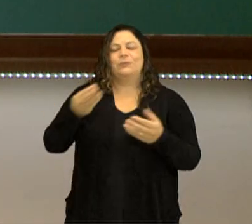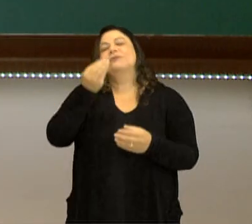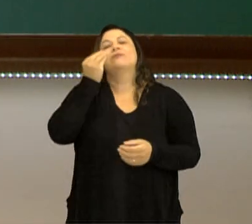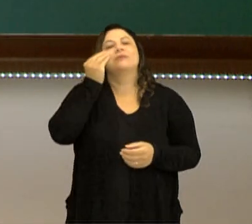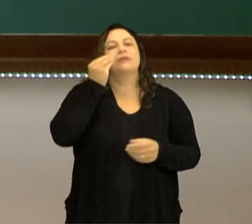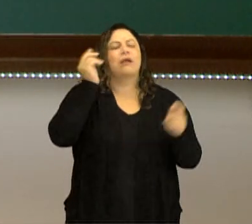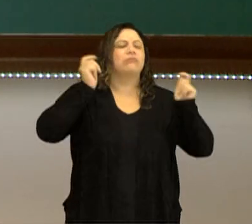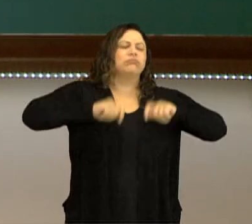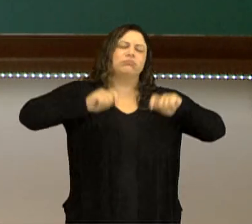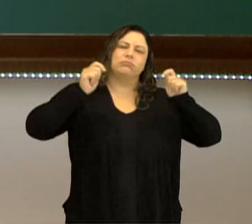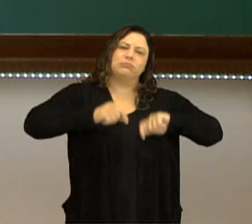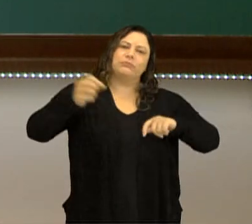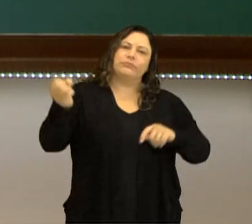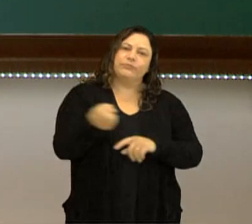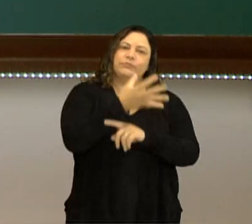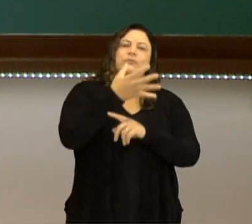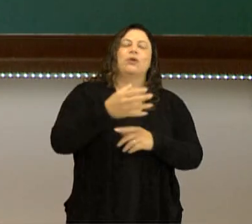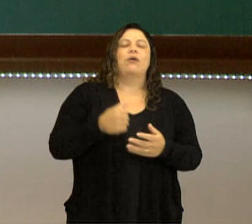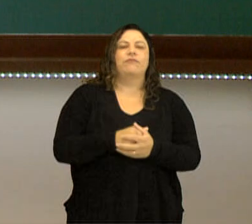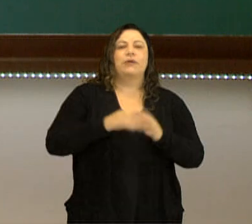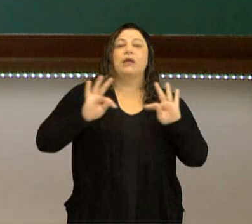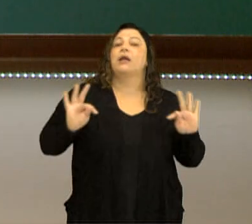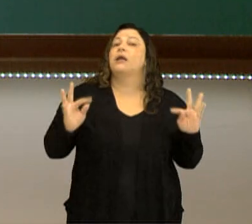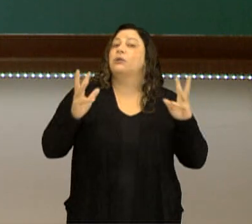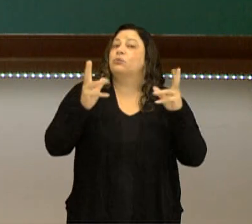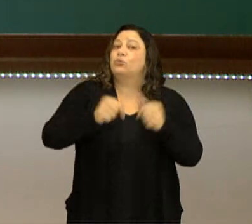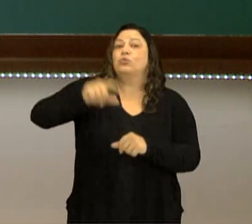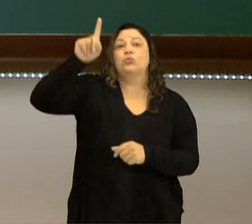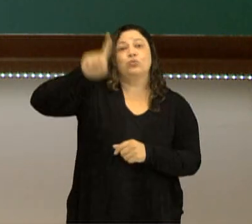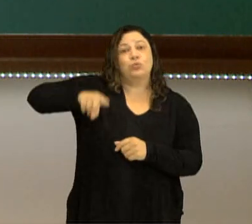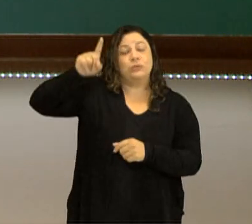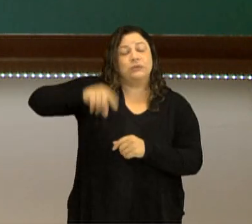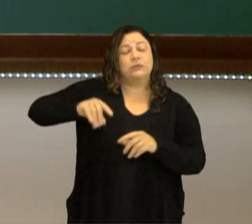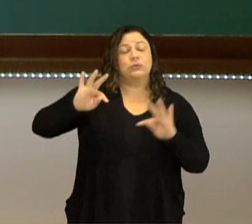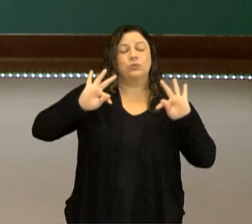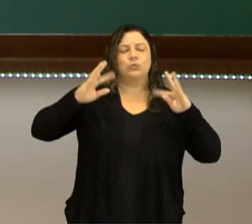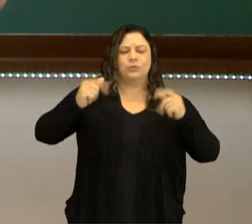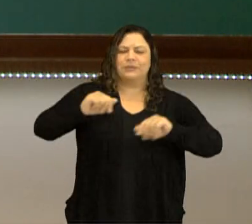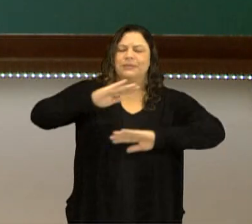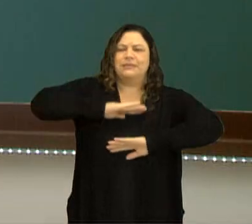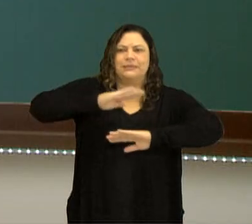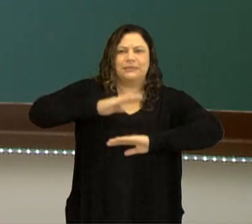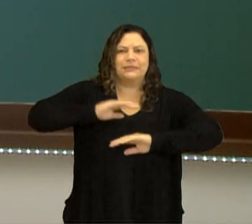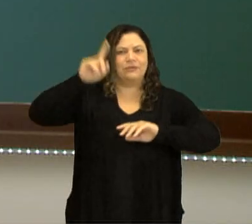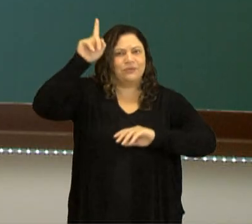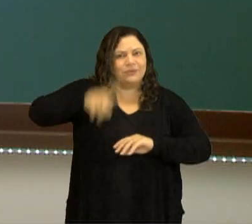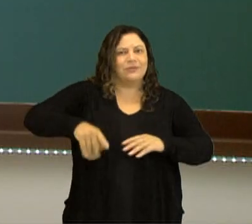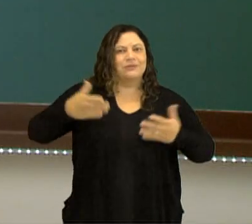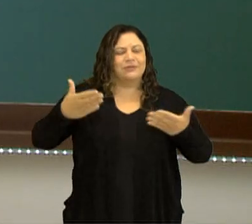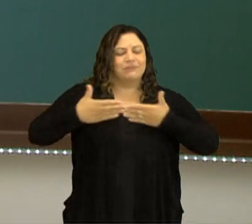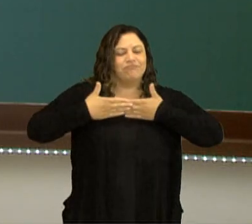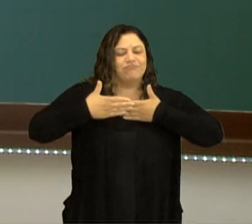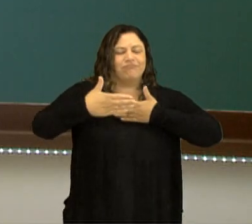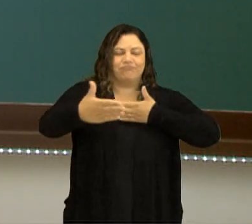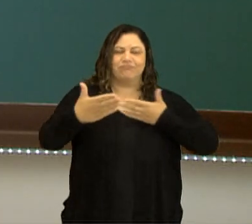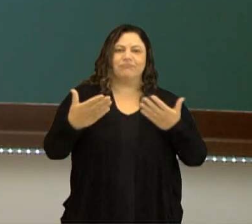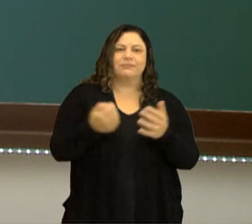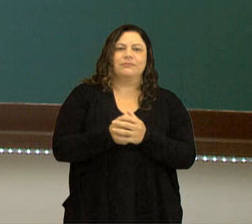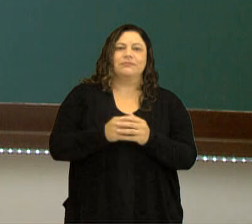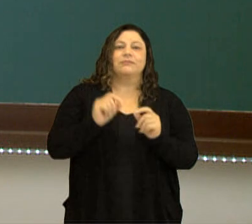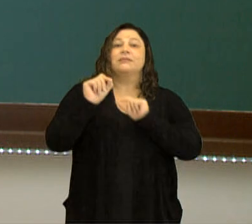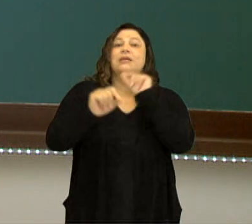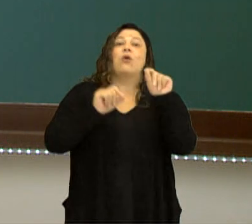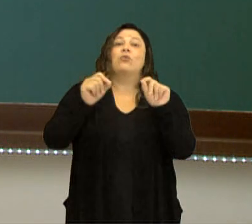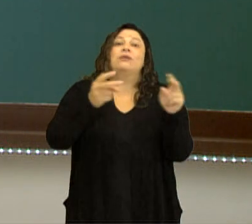novas possibilidades. É tudo isso, todas essas condições que vão acabar levando ao que